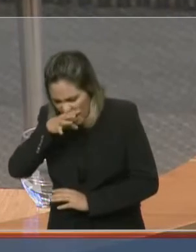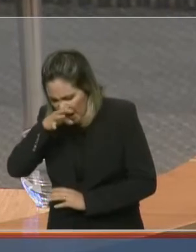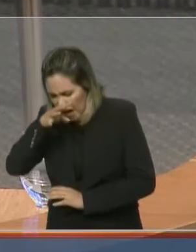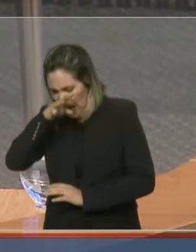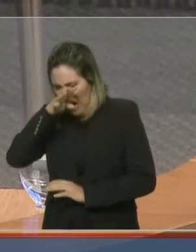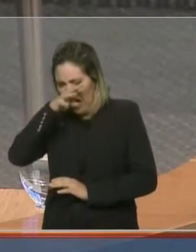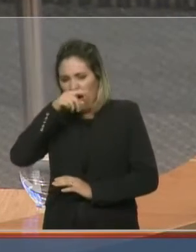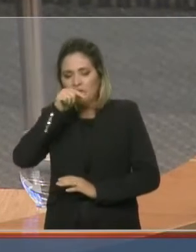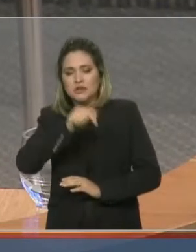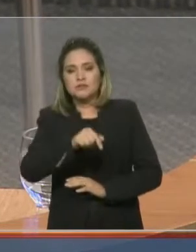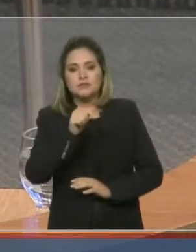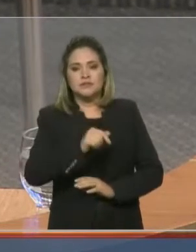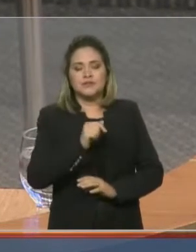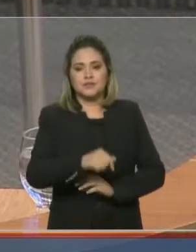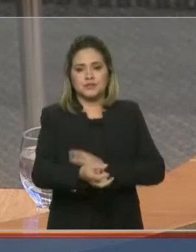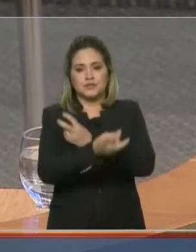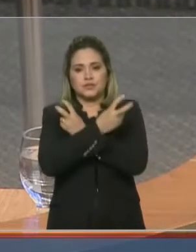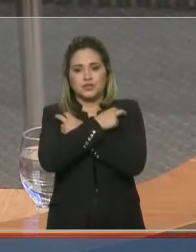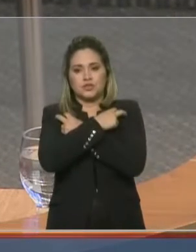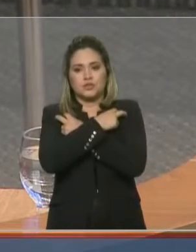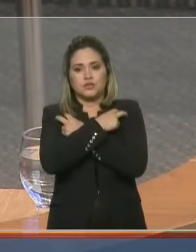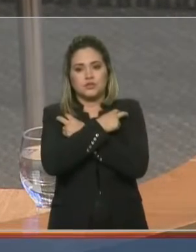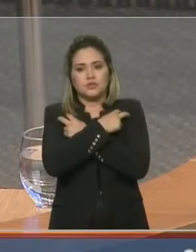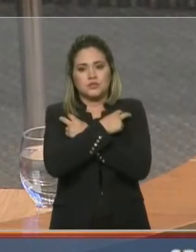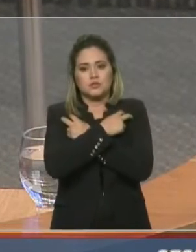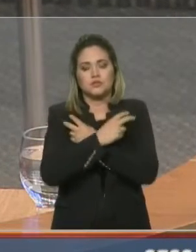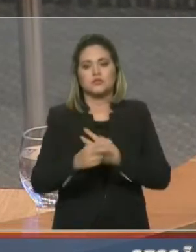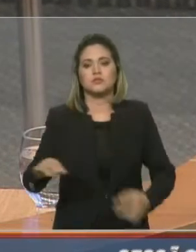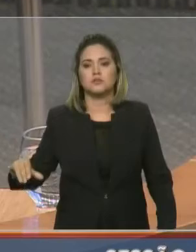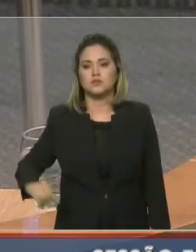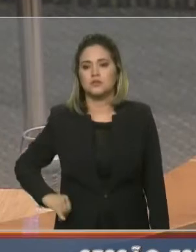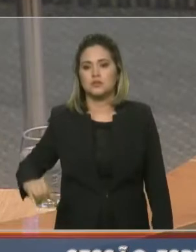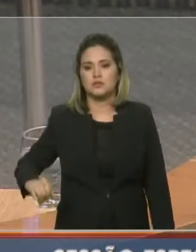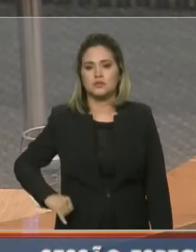no Egito. Então, Deus que caminha conosco,